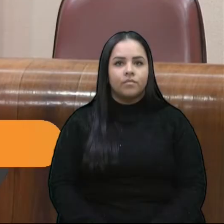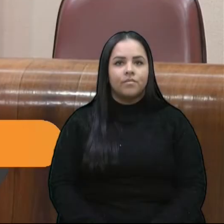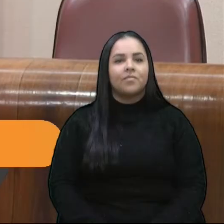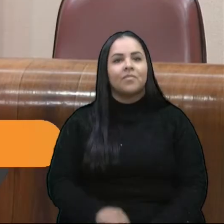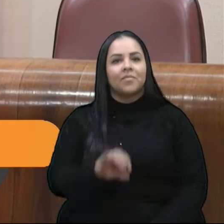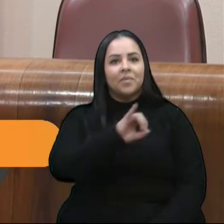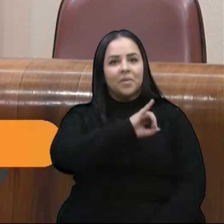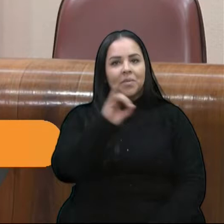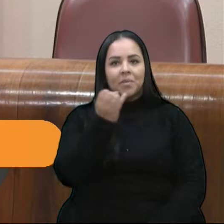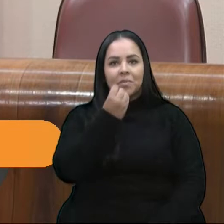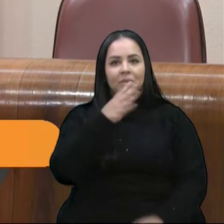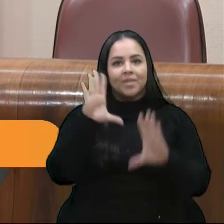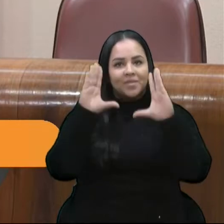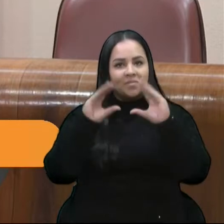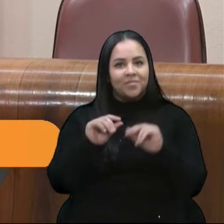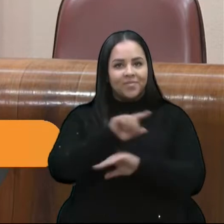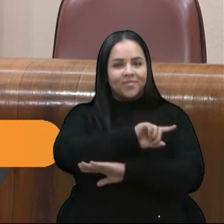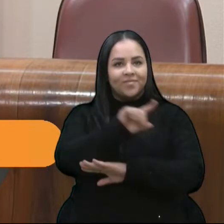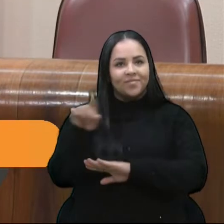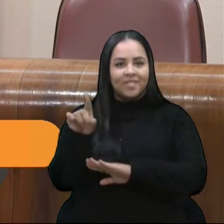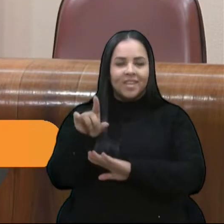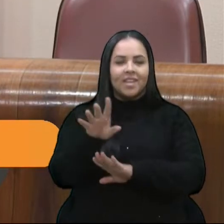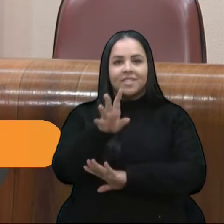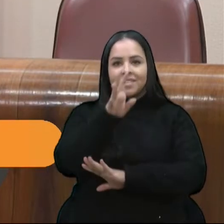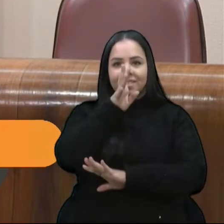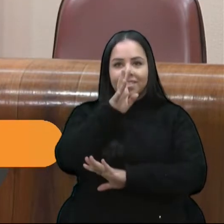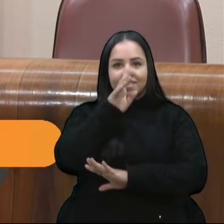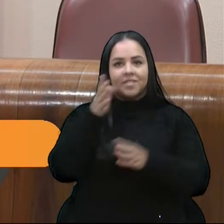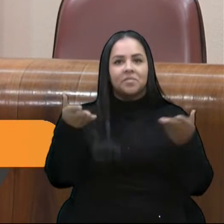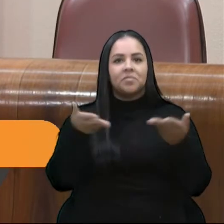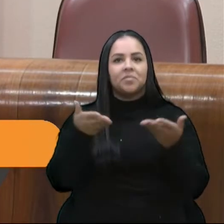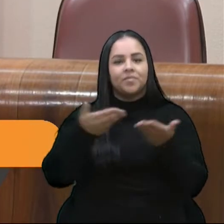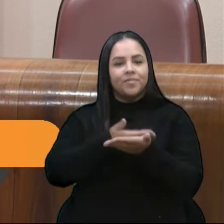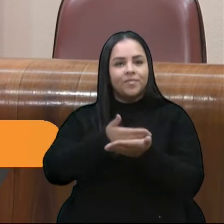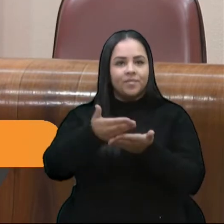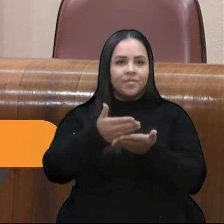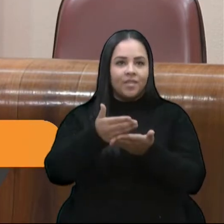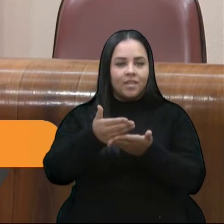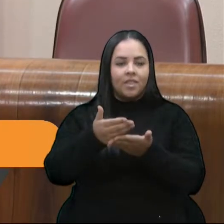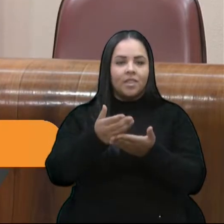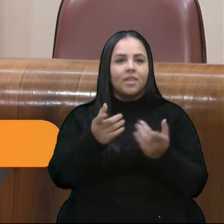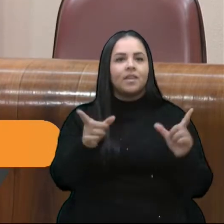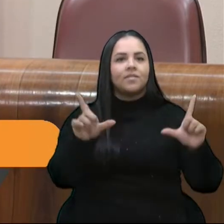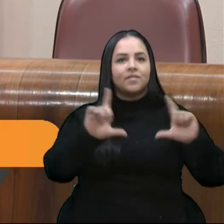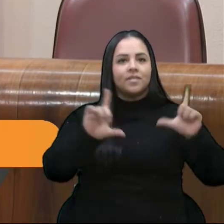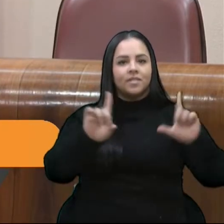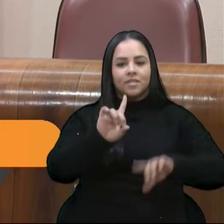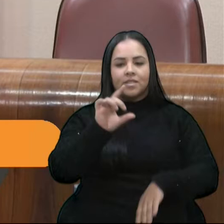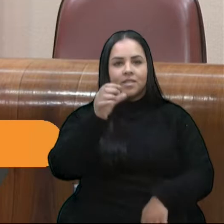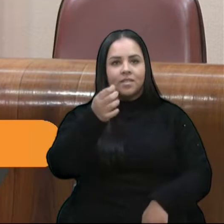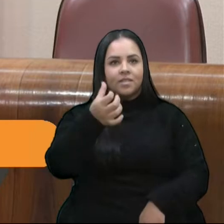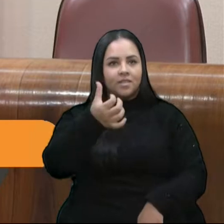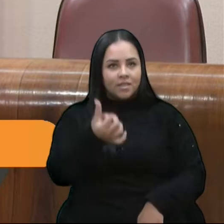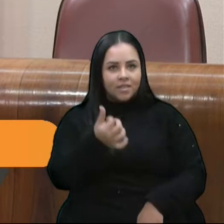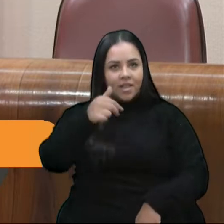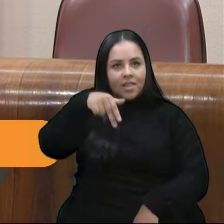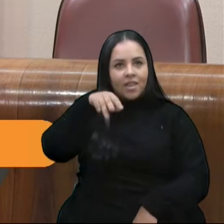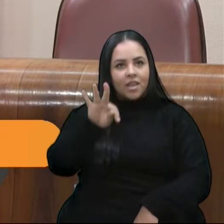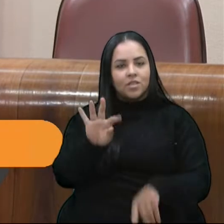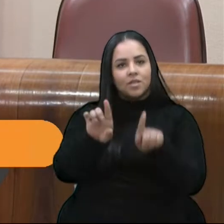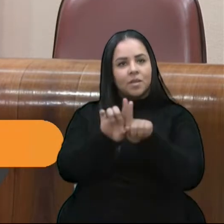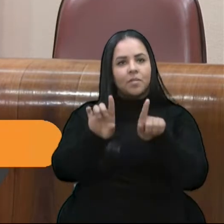Olá, boa noite a você que passa a acompanhar, a partir de agora, pela TV Câmara, canal 16 da NET, e também pelas